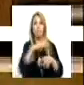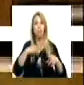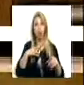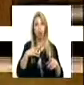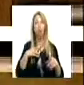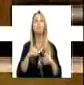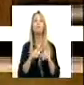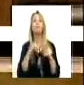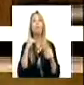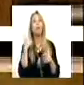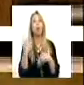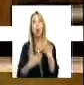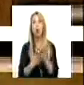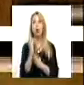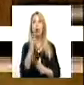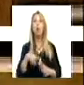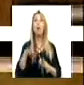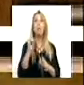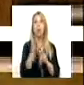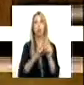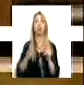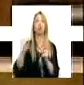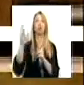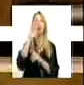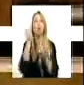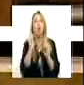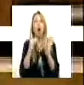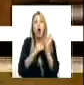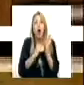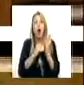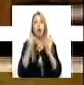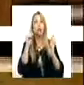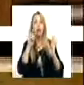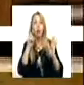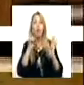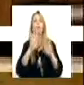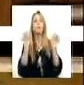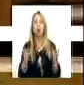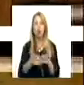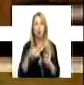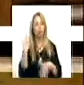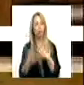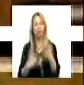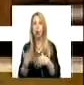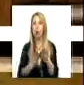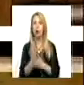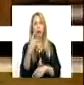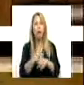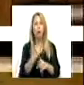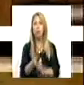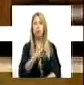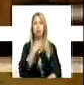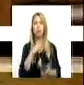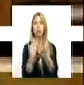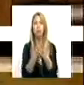continuaria o IMI a disparar sem cláusula de salvaguarda, em suma, continuaria o mesmo peso estrangulador para as